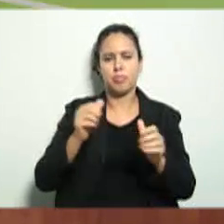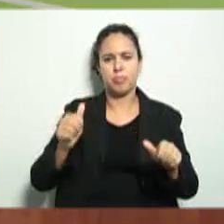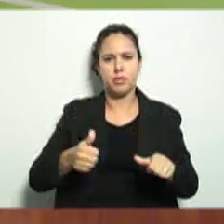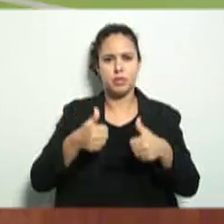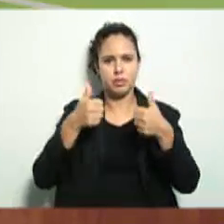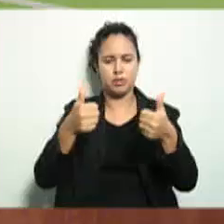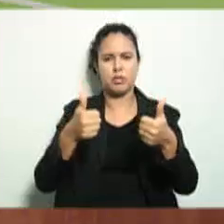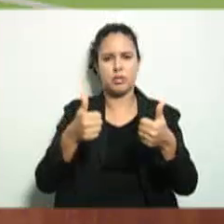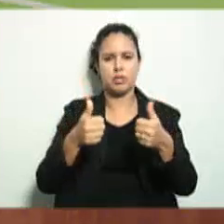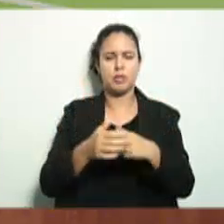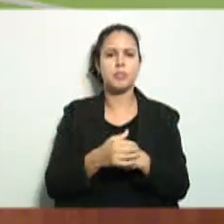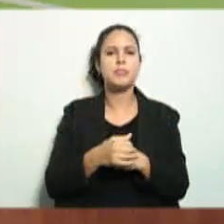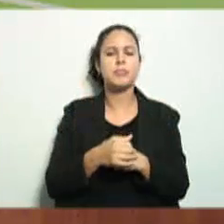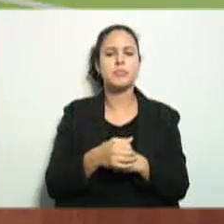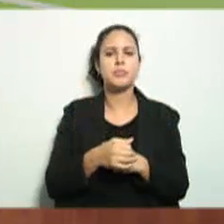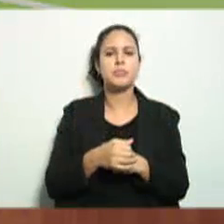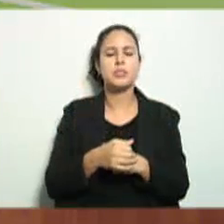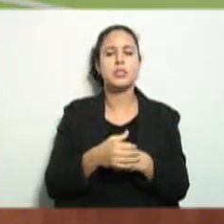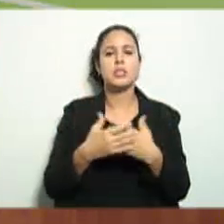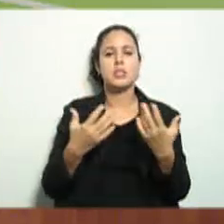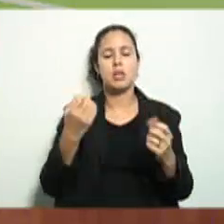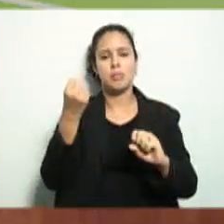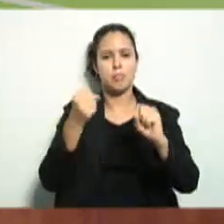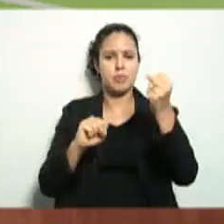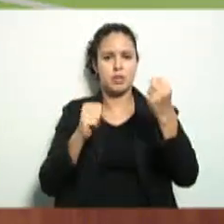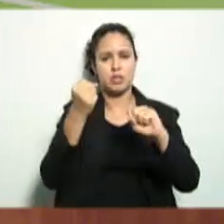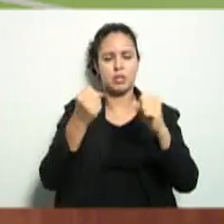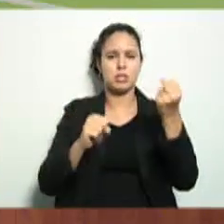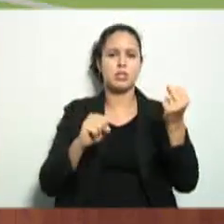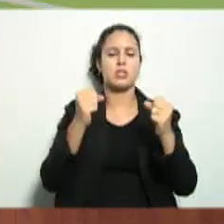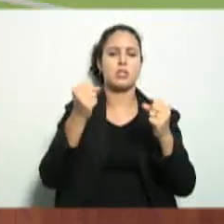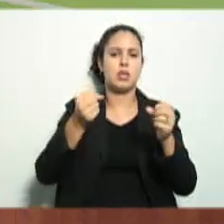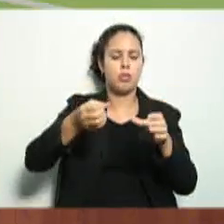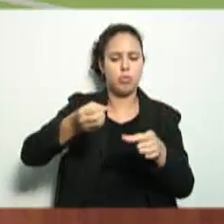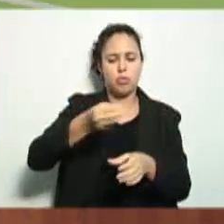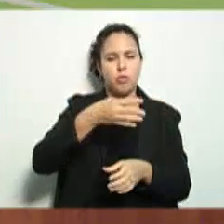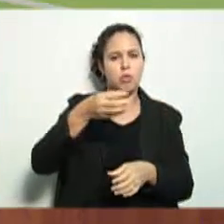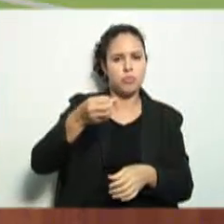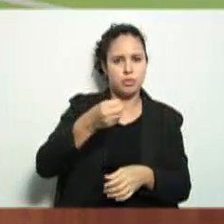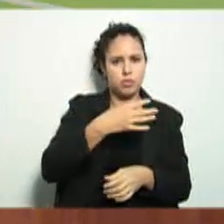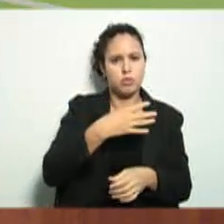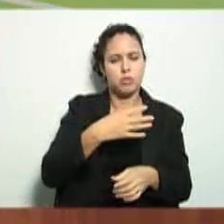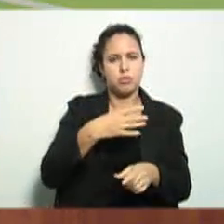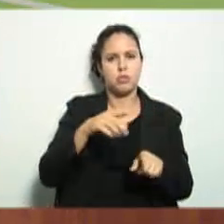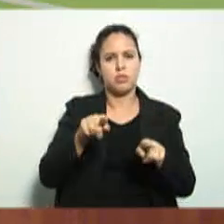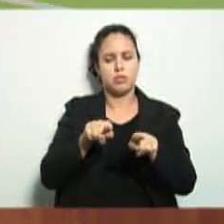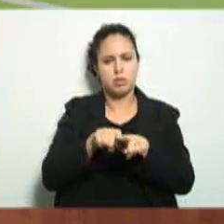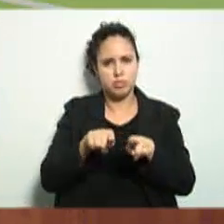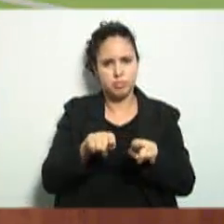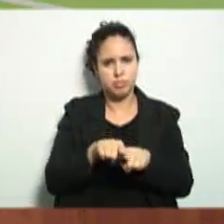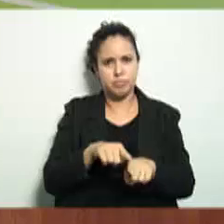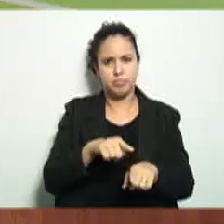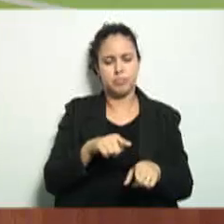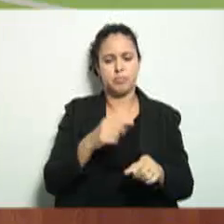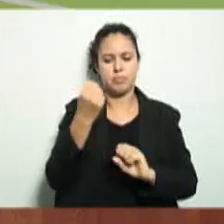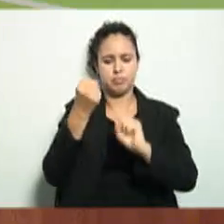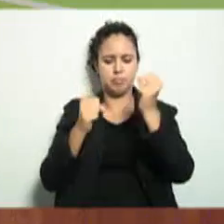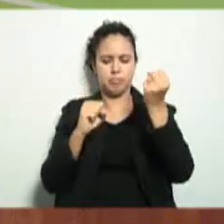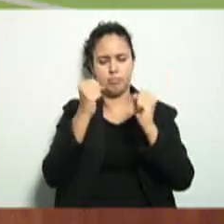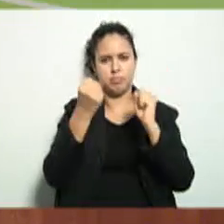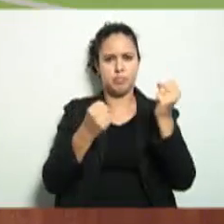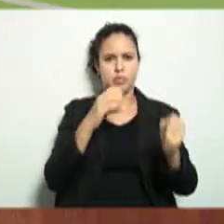processo em que a gente vai ter empresas, e aí eu imagino empresas cooperativas, né?